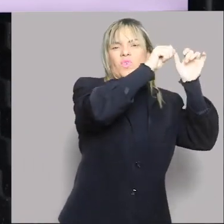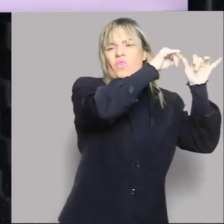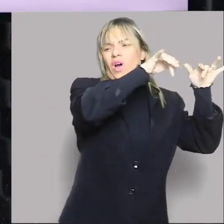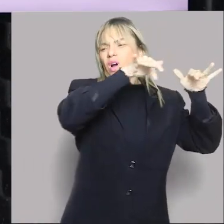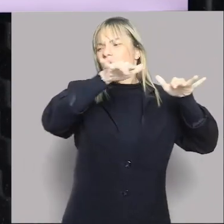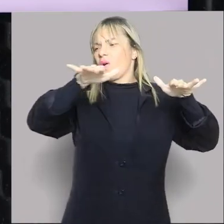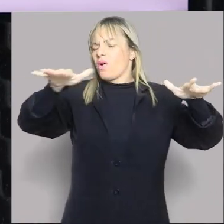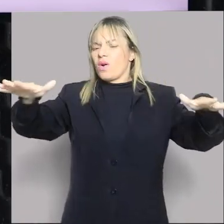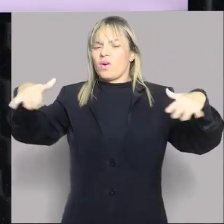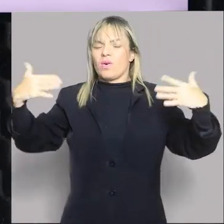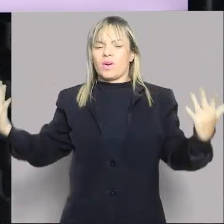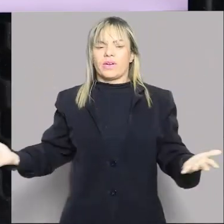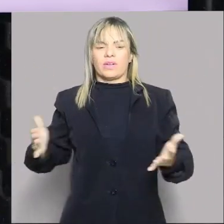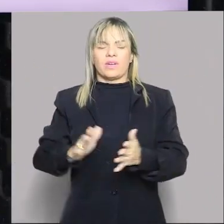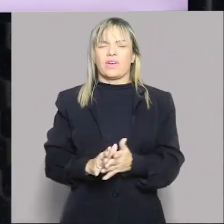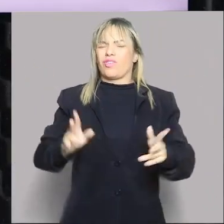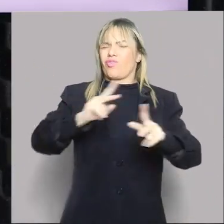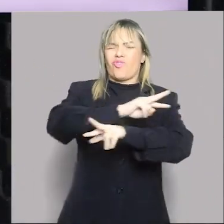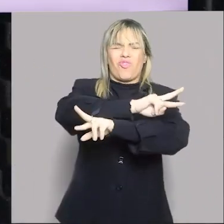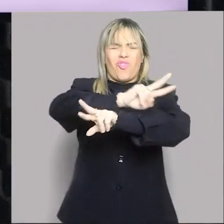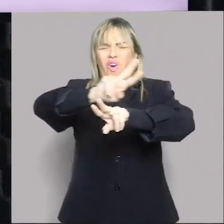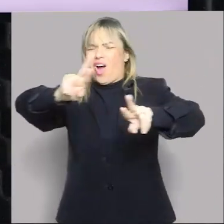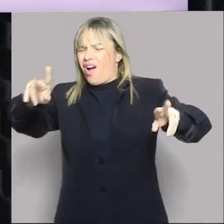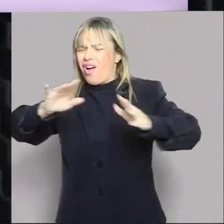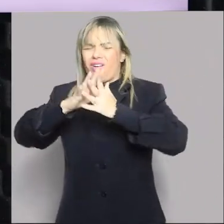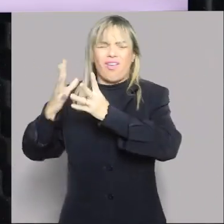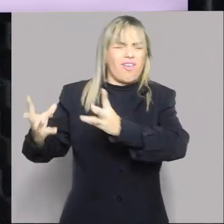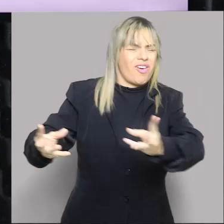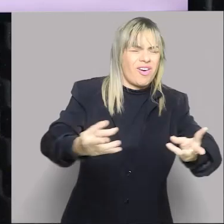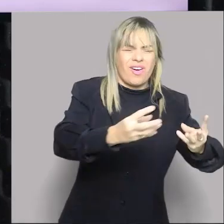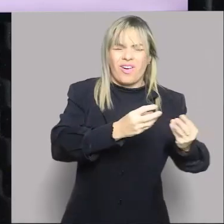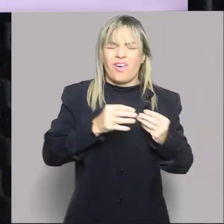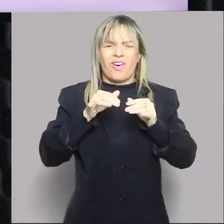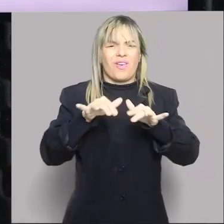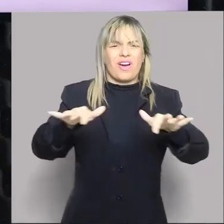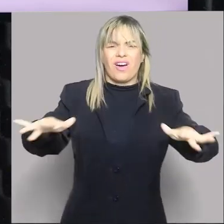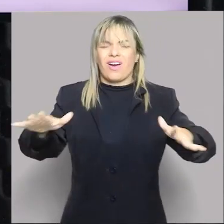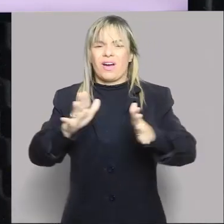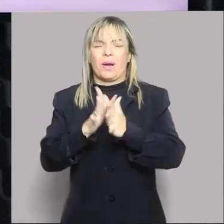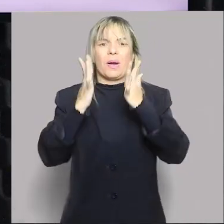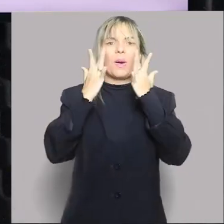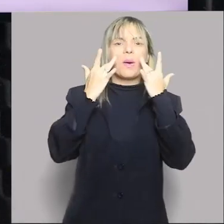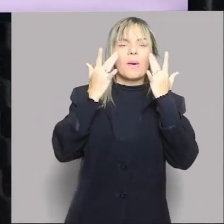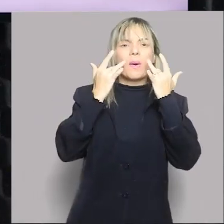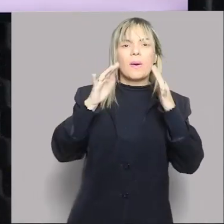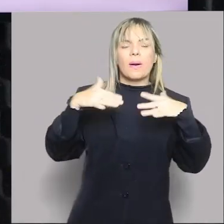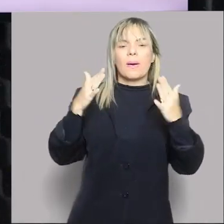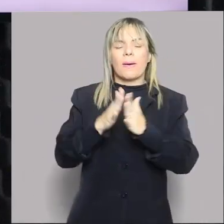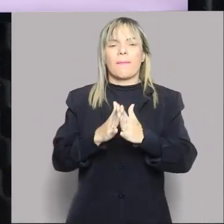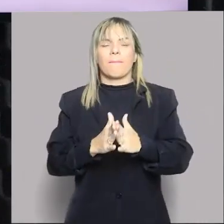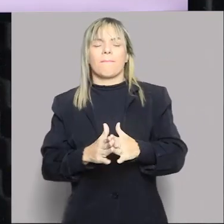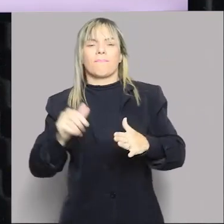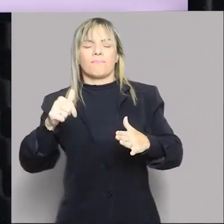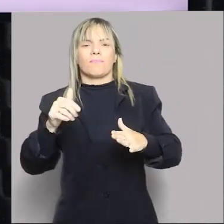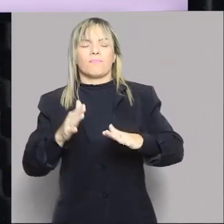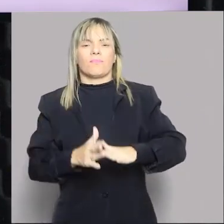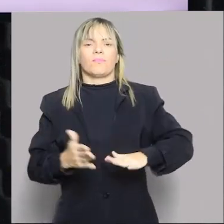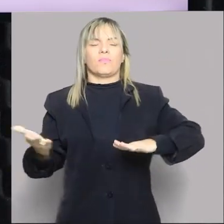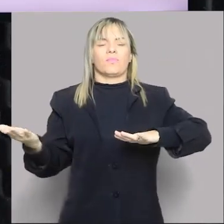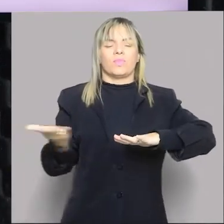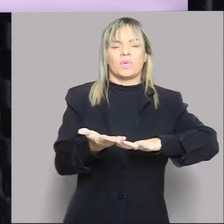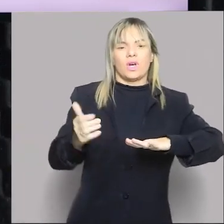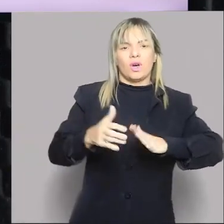leque. Atualmente é muita, mas é muita manifestação, até porque a arte contemporânea, que é o que a gente vive